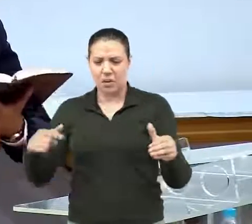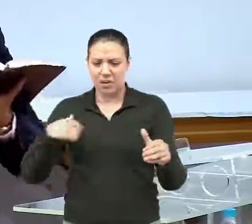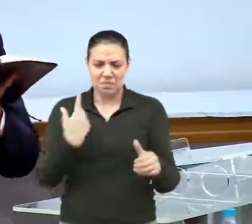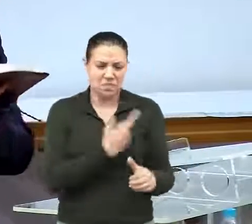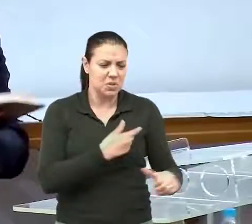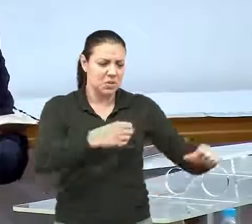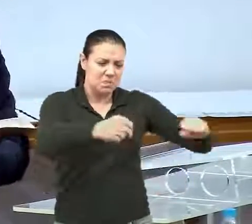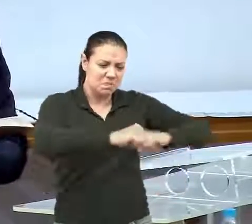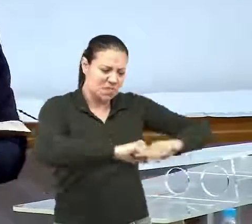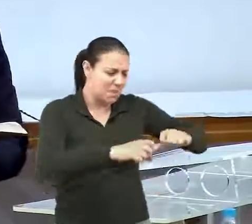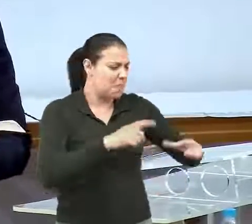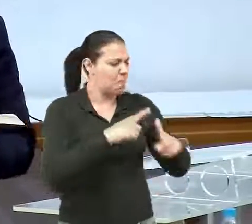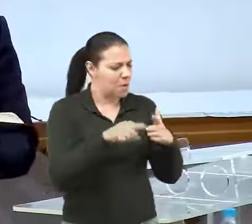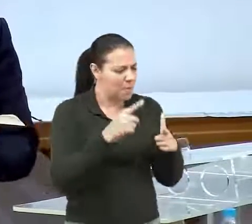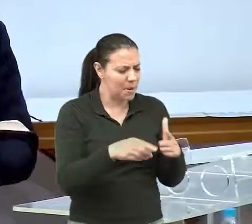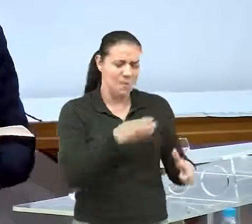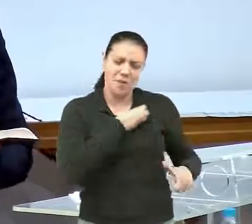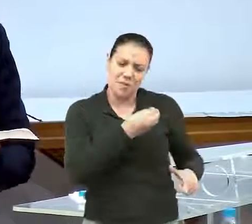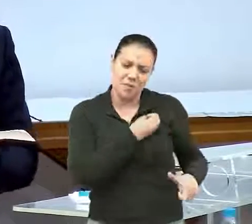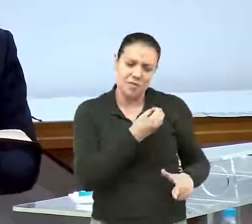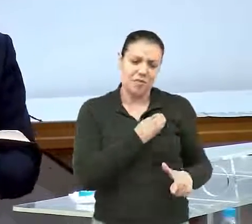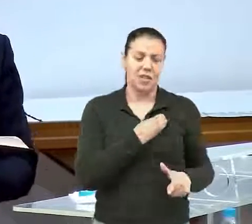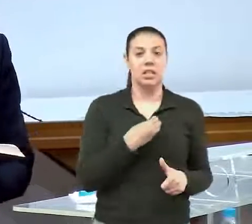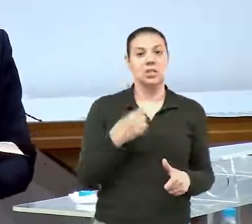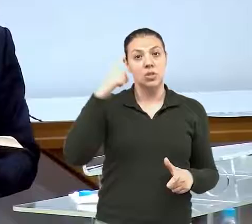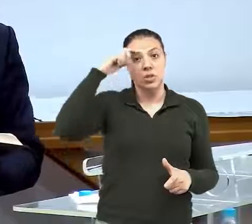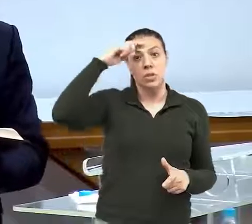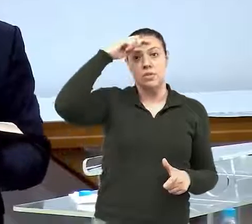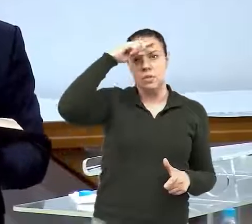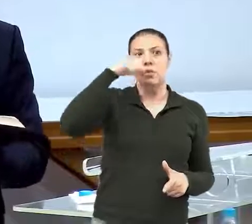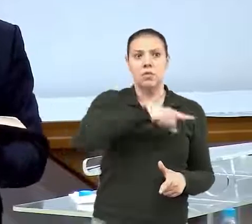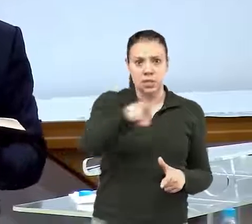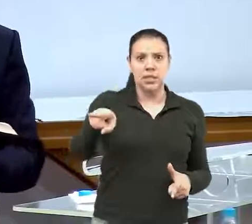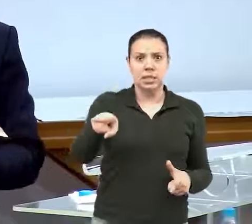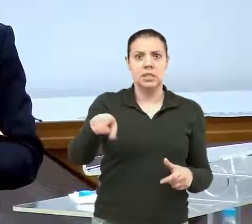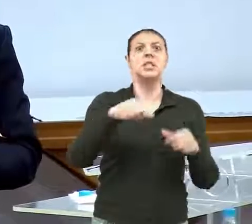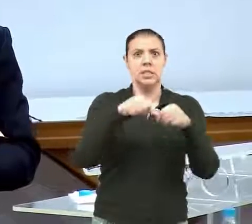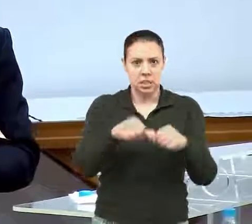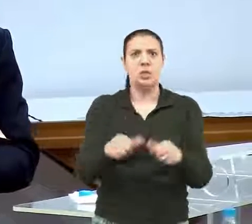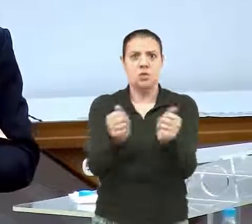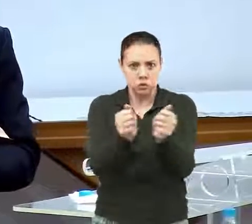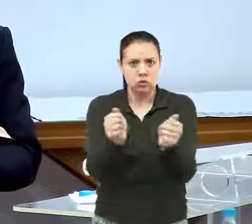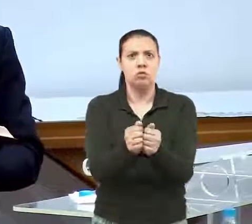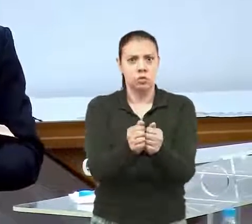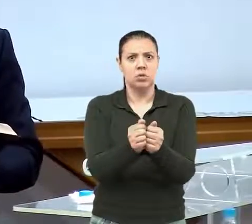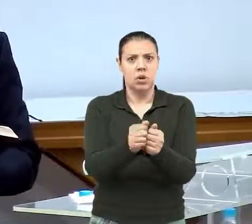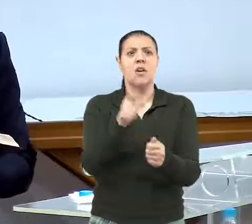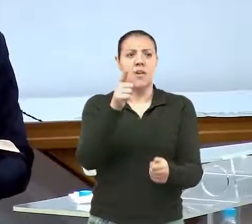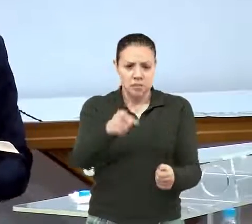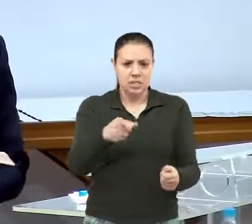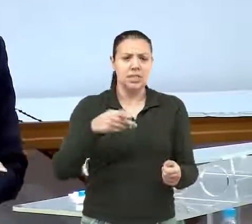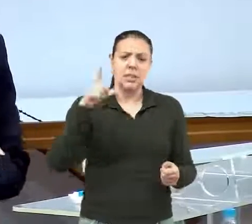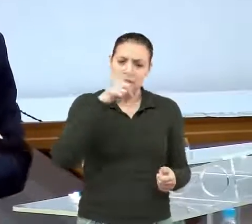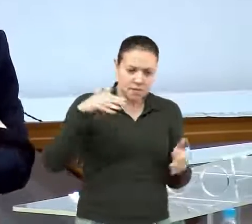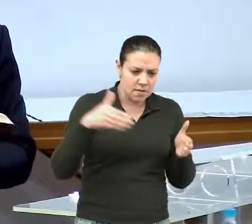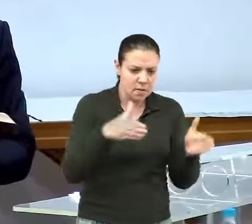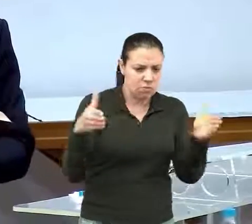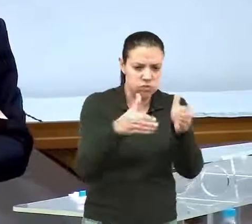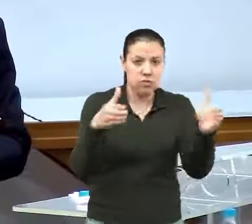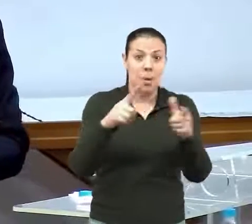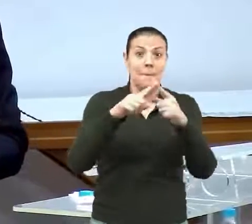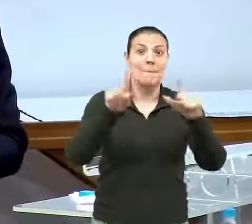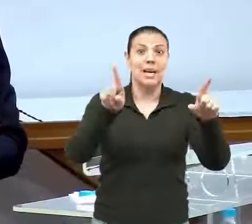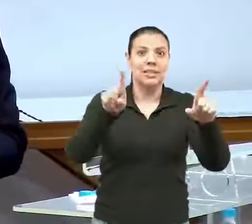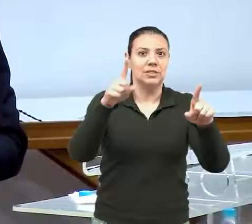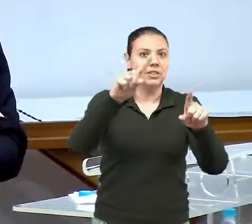você, trazendo risco para a sua vida, Deus está dizendo: você vai passar por eles, eu não vou poupar você de passar por eles, mas esses rios não vão submergir